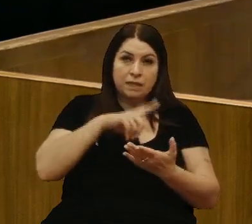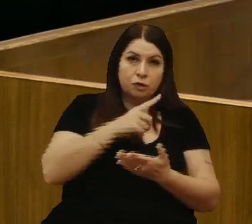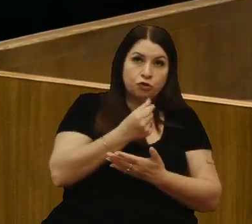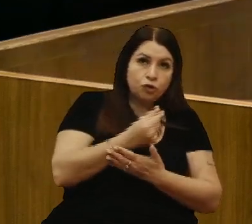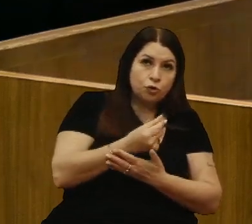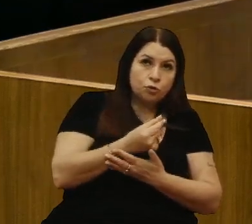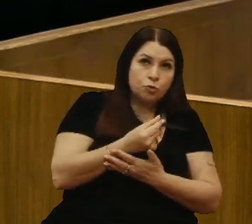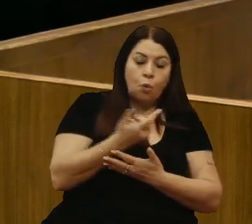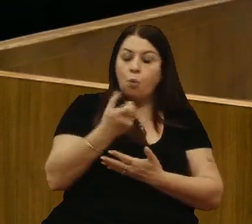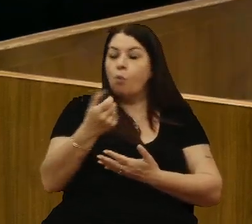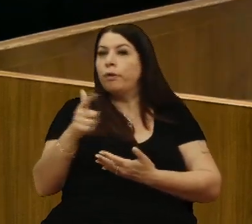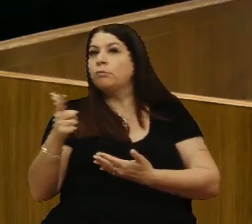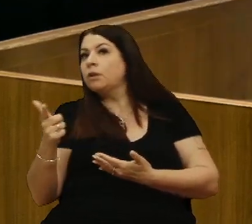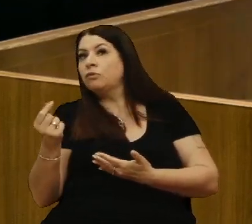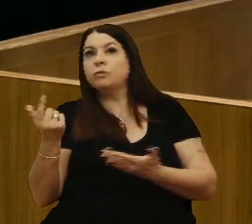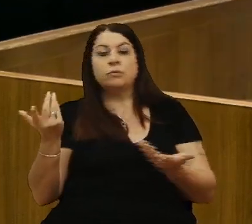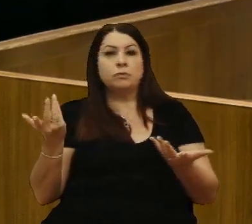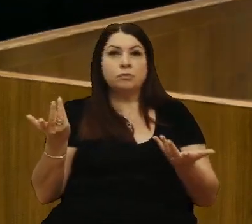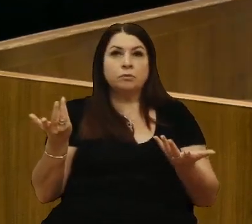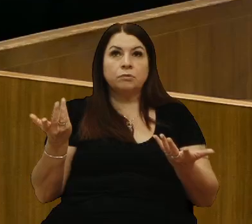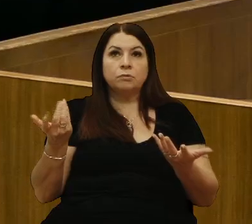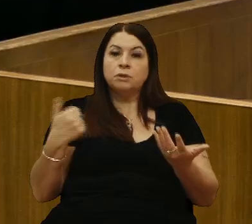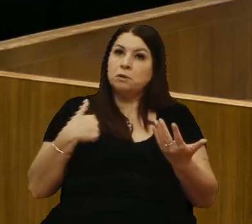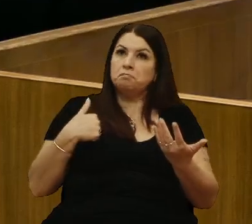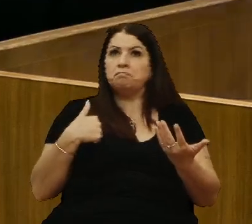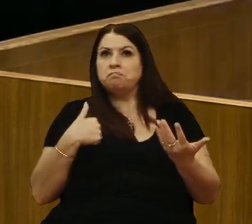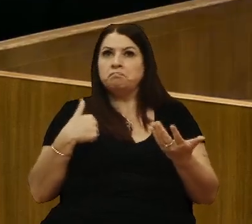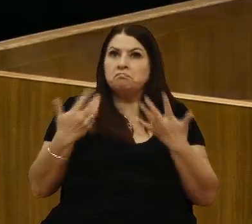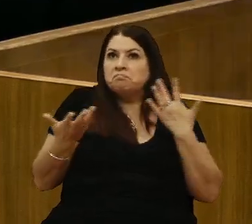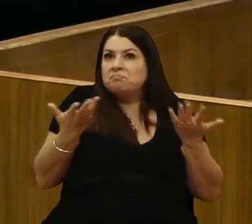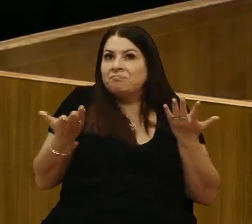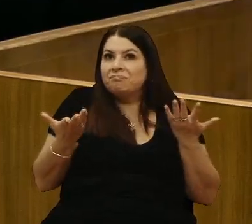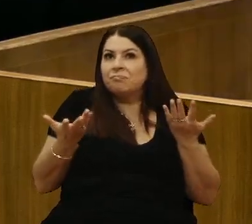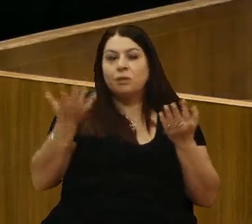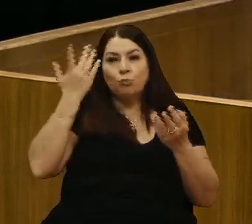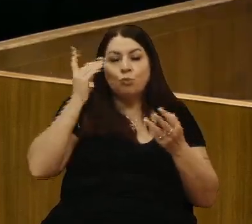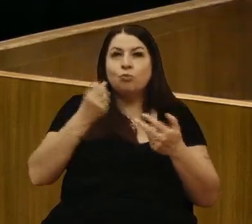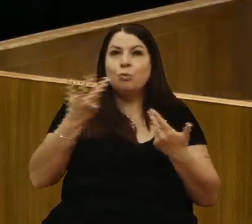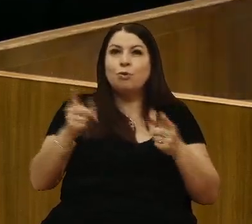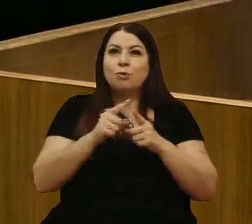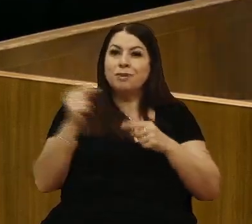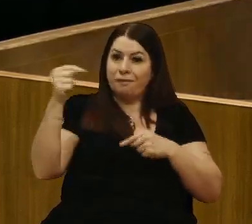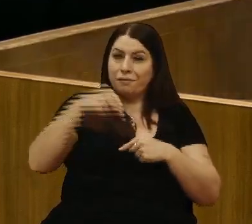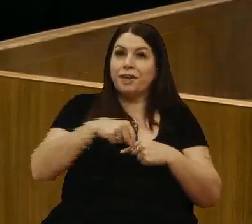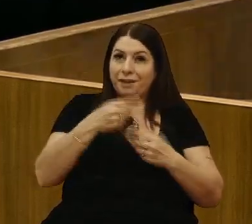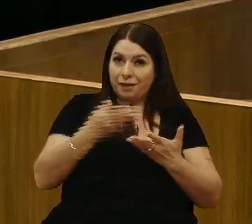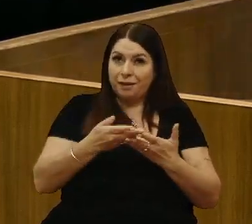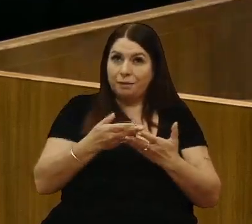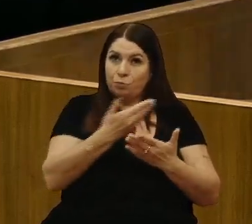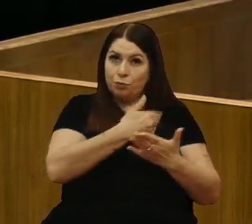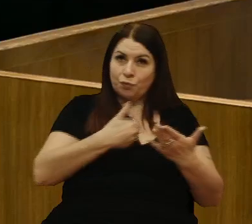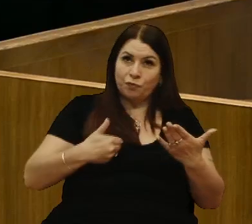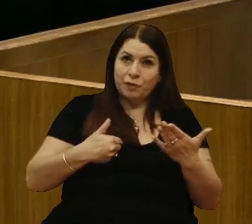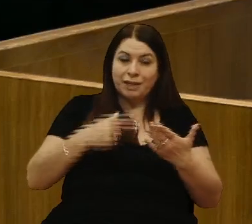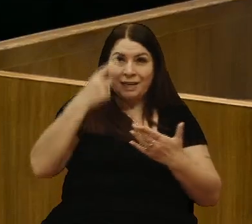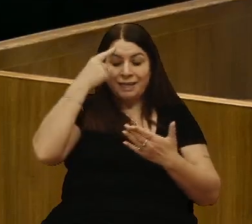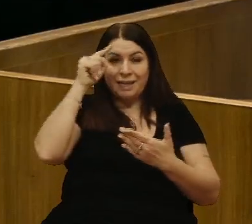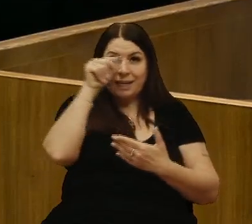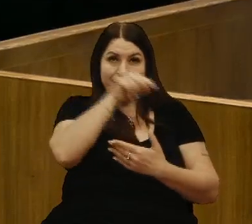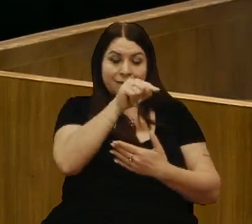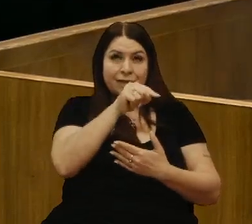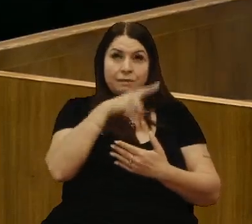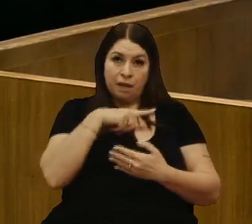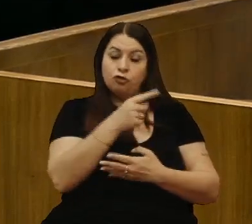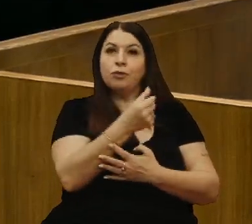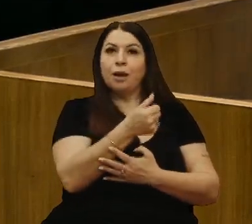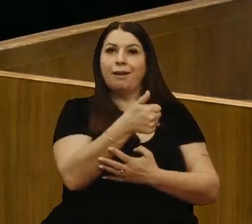dinheiro ou não tem dinheiro? Eu fico indecisa, porque quando alguma coisa vem para o governo, que a ideia do governo tem